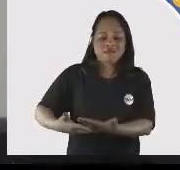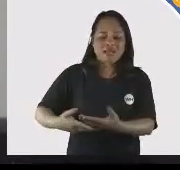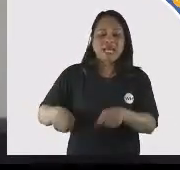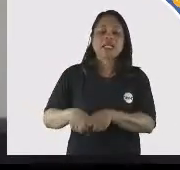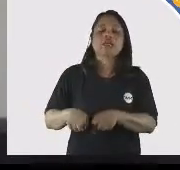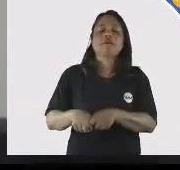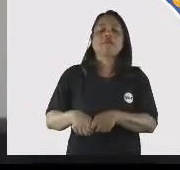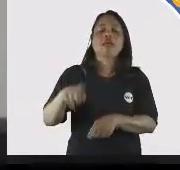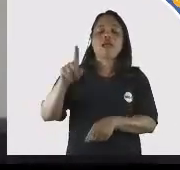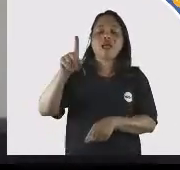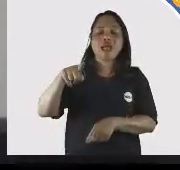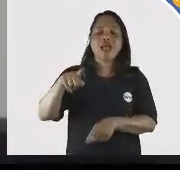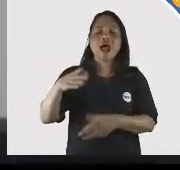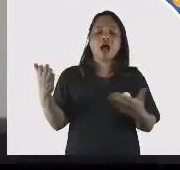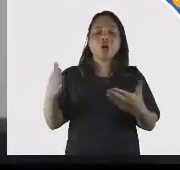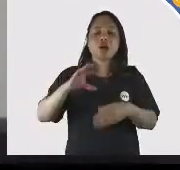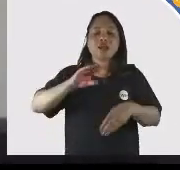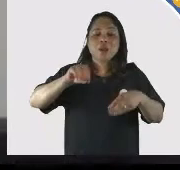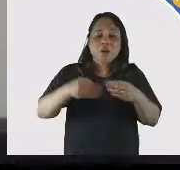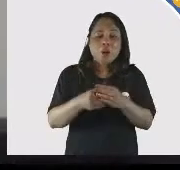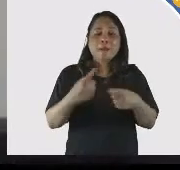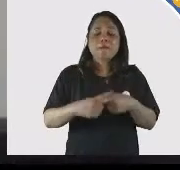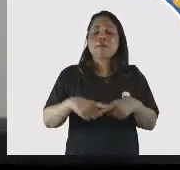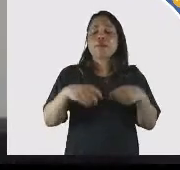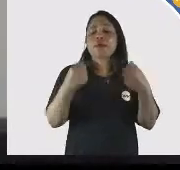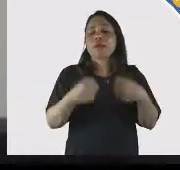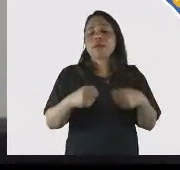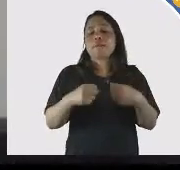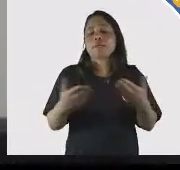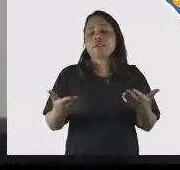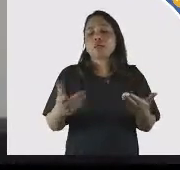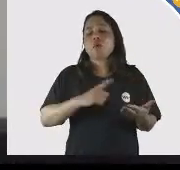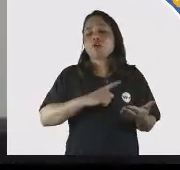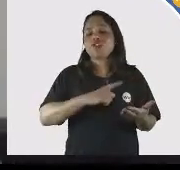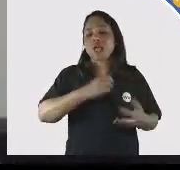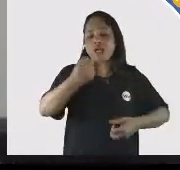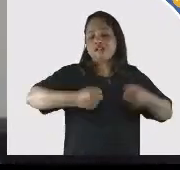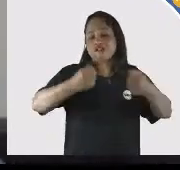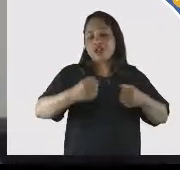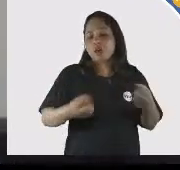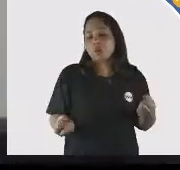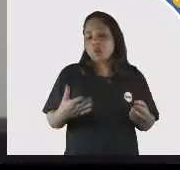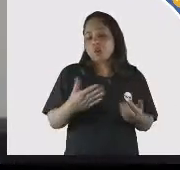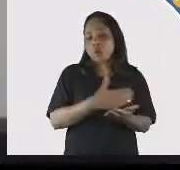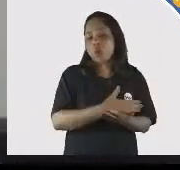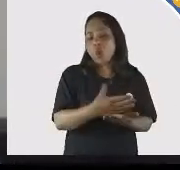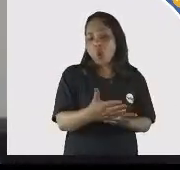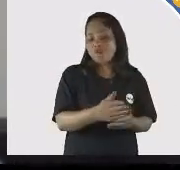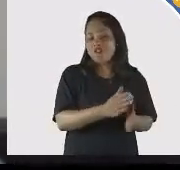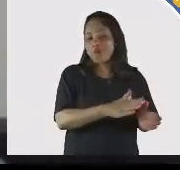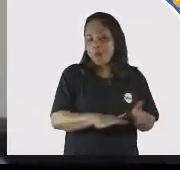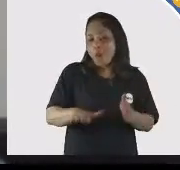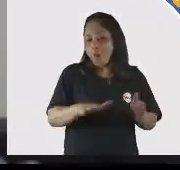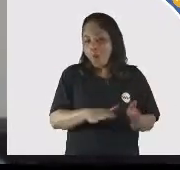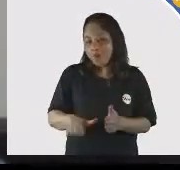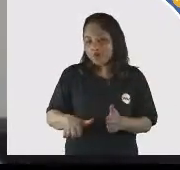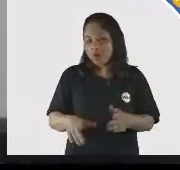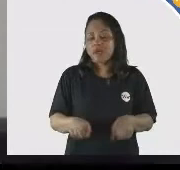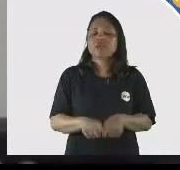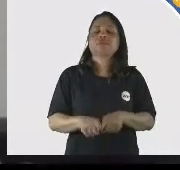suprir também essa necessidade hoje que são os novos veículos que começam a entrar no mercado e também